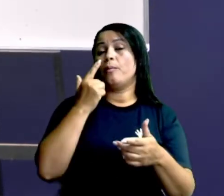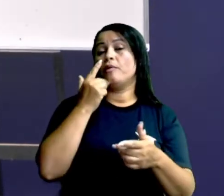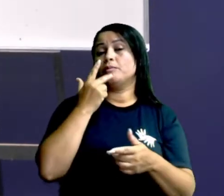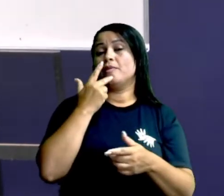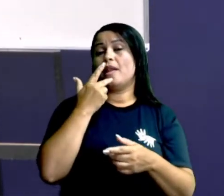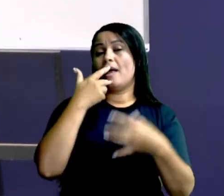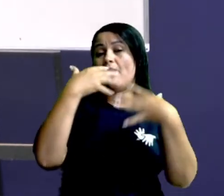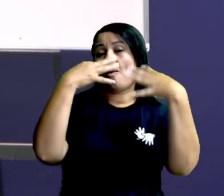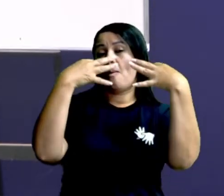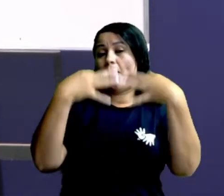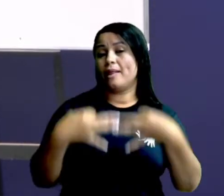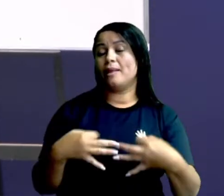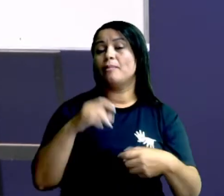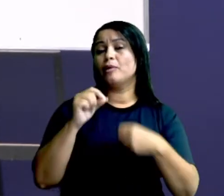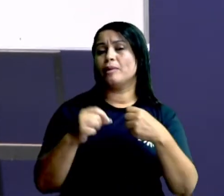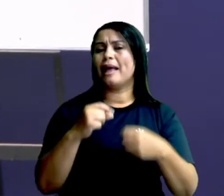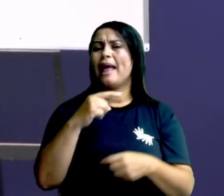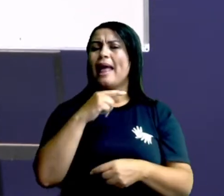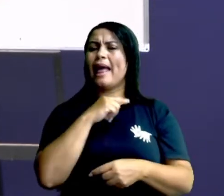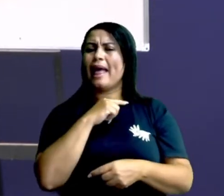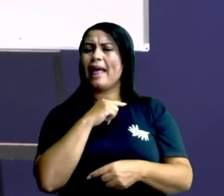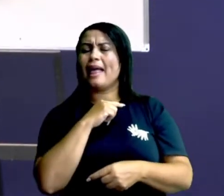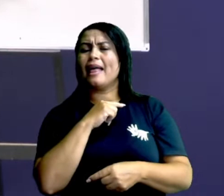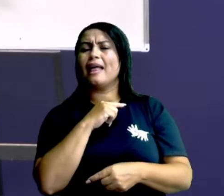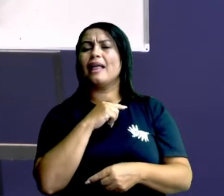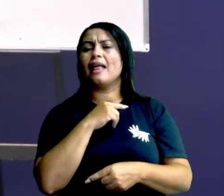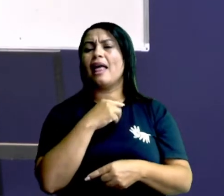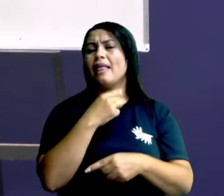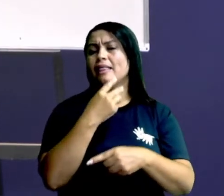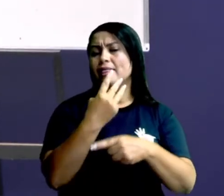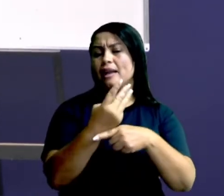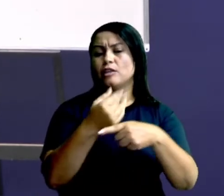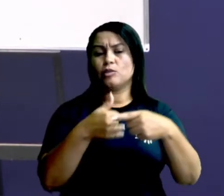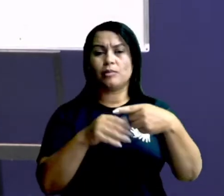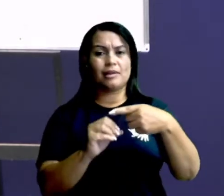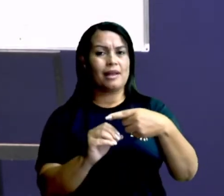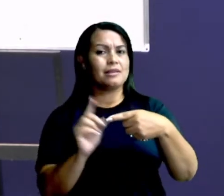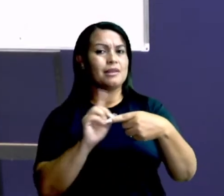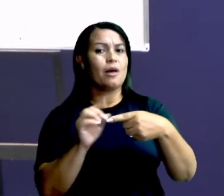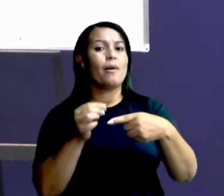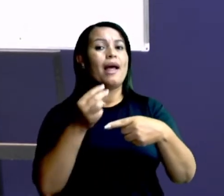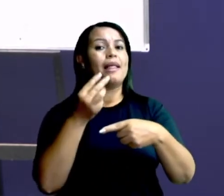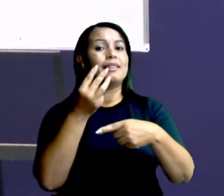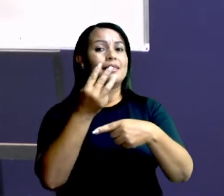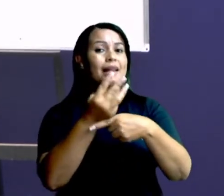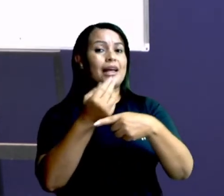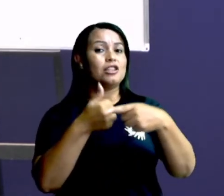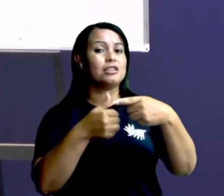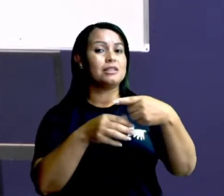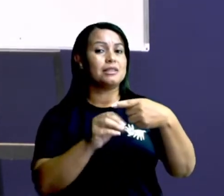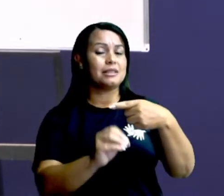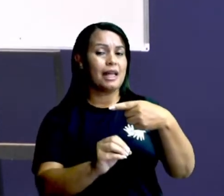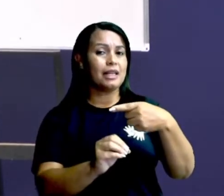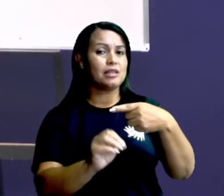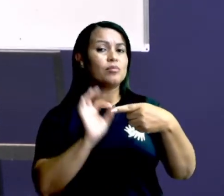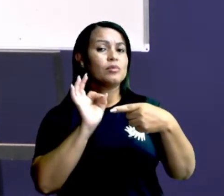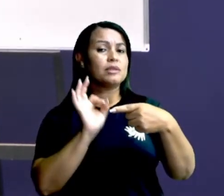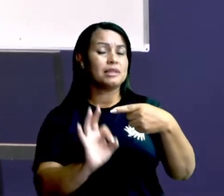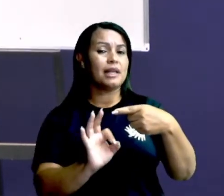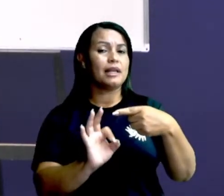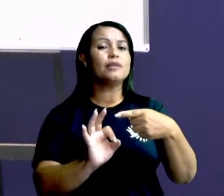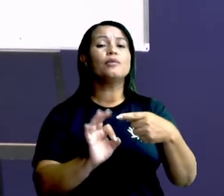falar corretamente. É 3 sobre 10? Não. É 3 décimos.